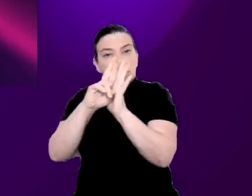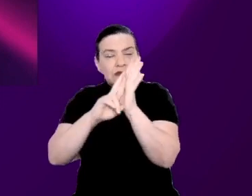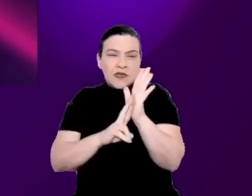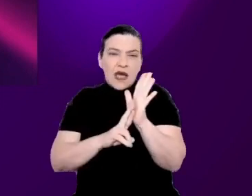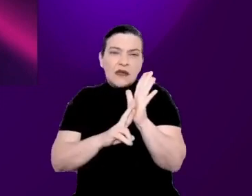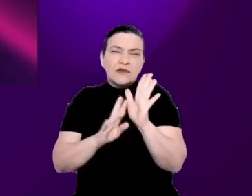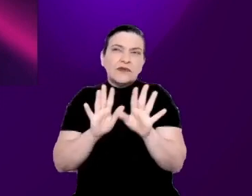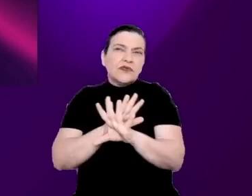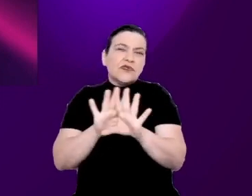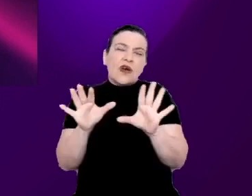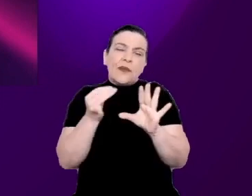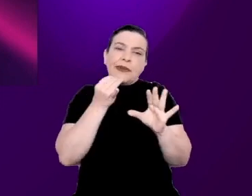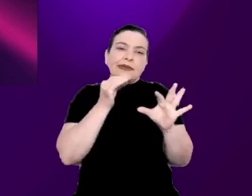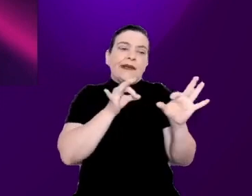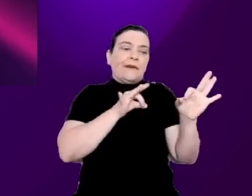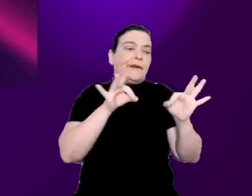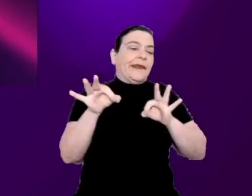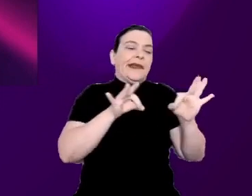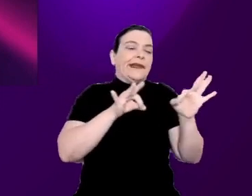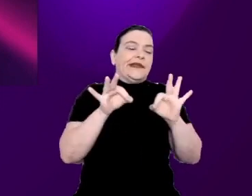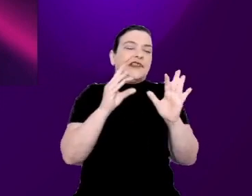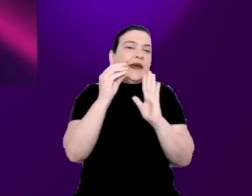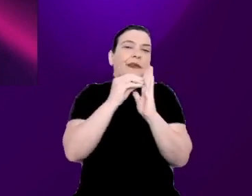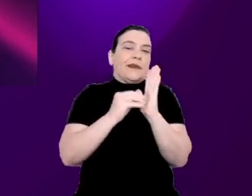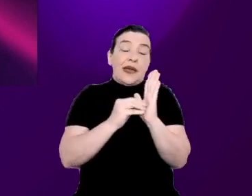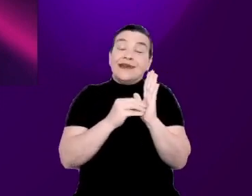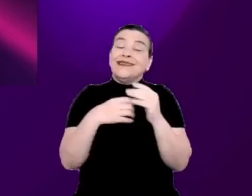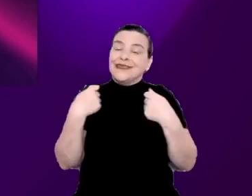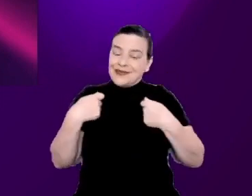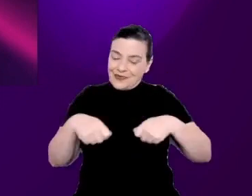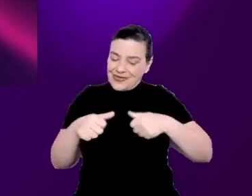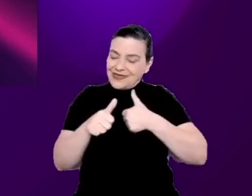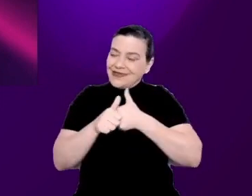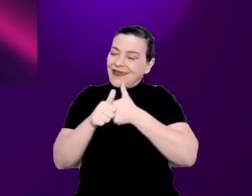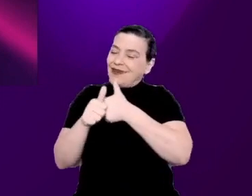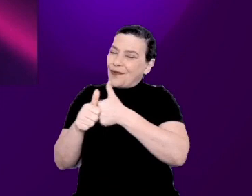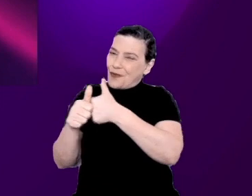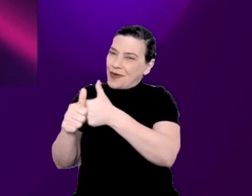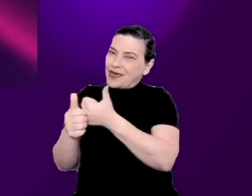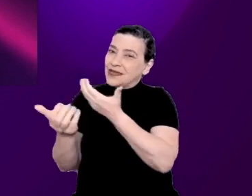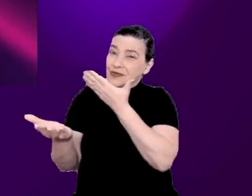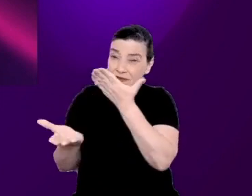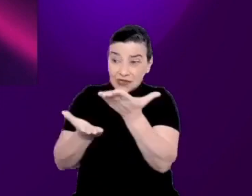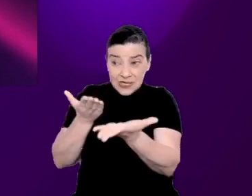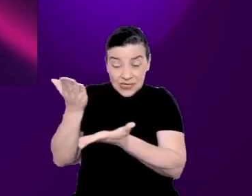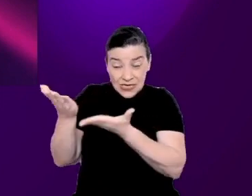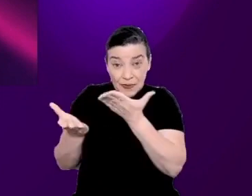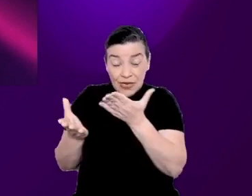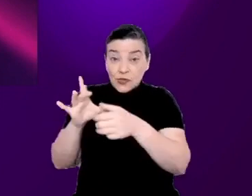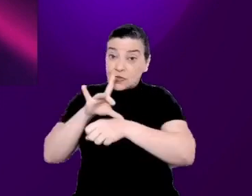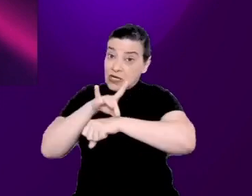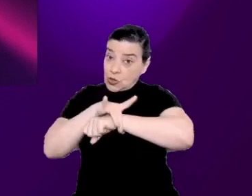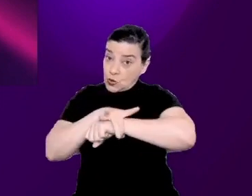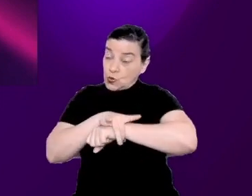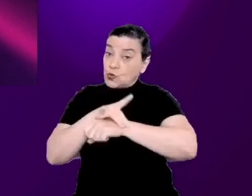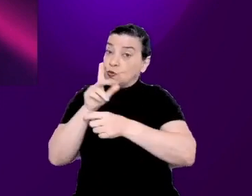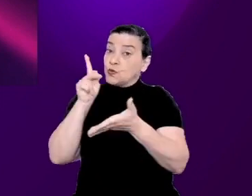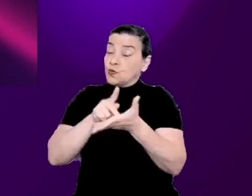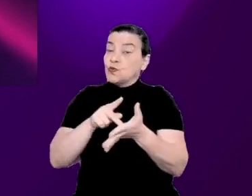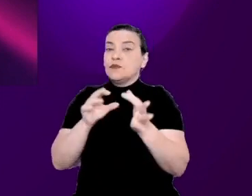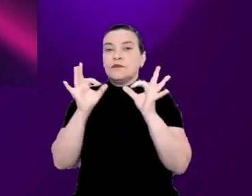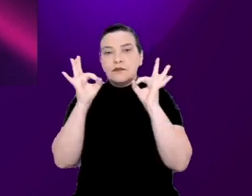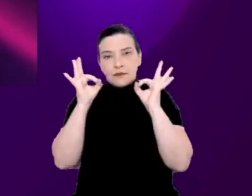só planejar, não é só propor, a gente tem que acompanhar e ver se esse tratamento está sendo seguro e está sendo efetivo,